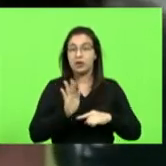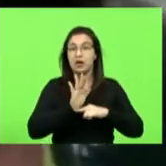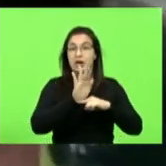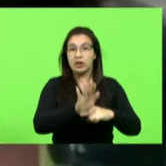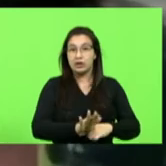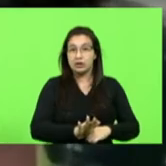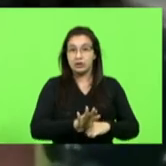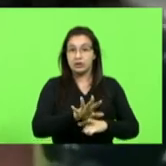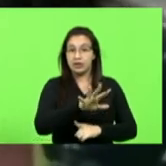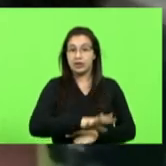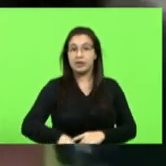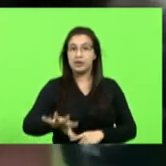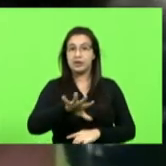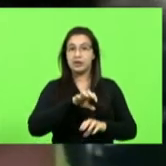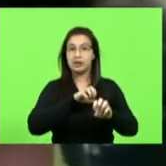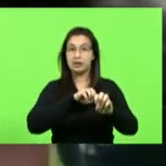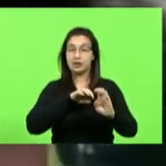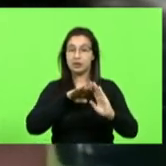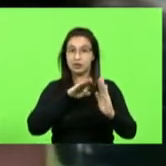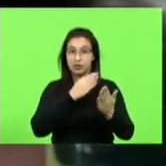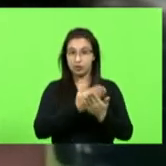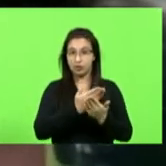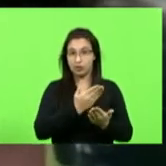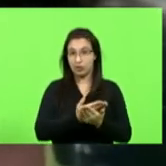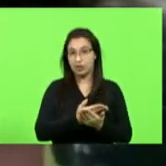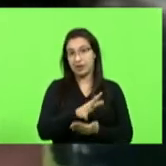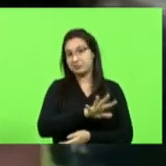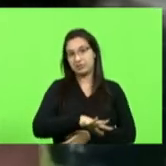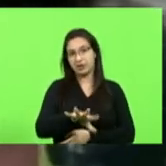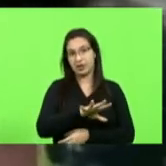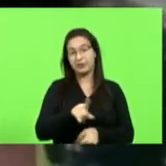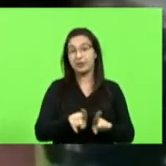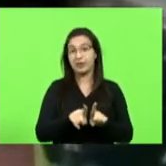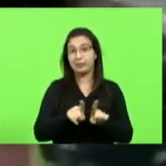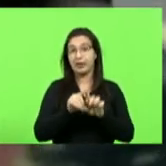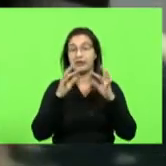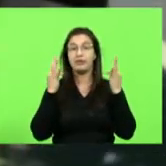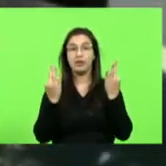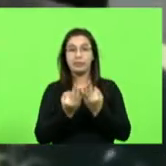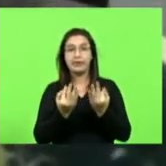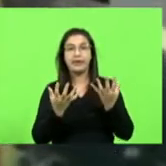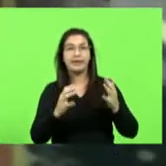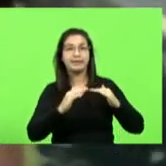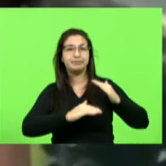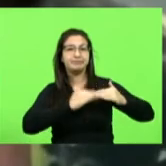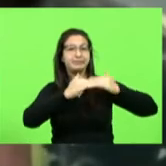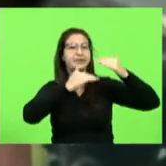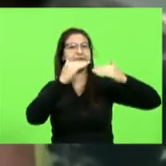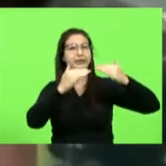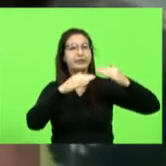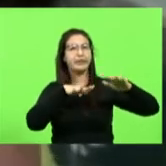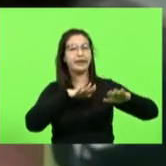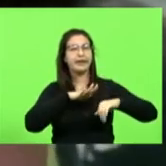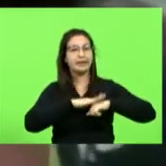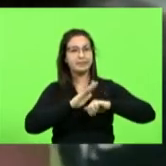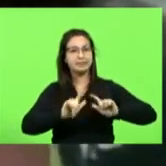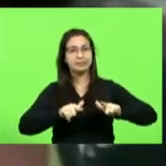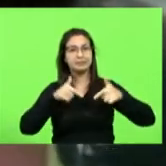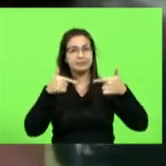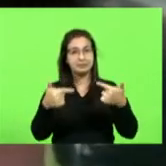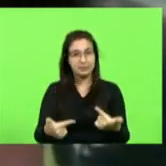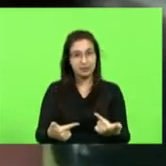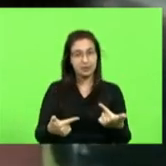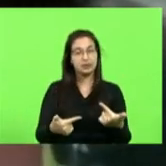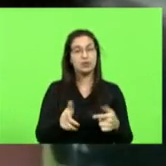escolar em geral, né, e também para as famílias, através do desenvolvimento de ações que vão colaborar no desenvolvimento